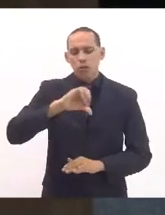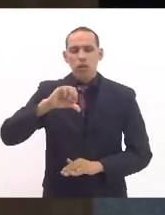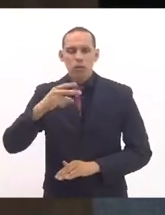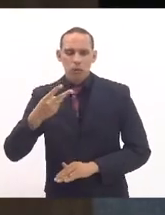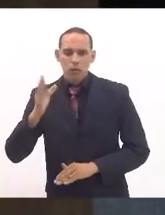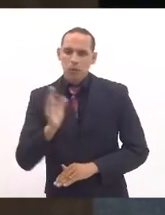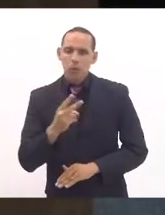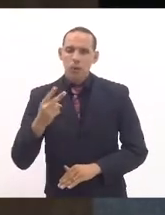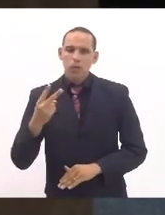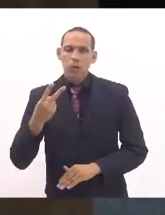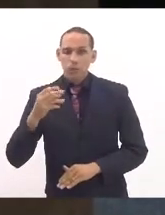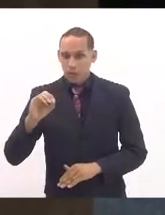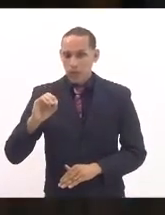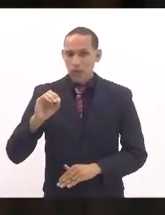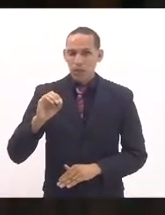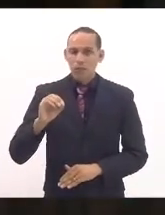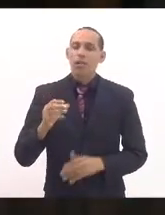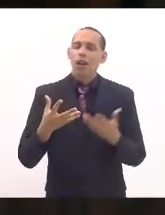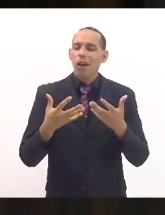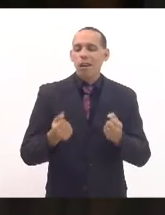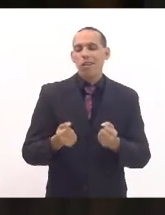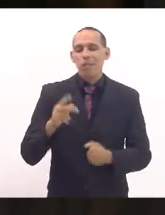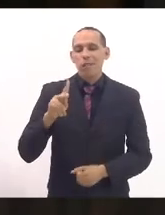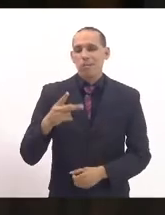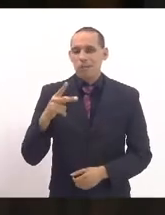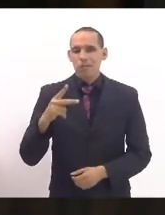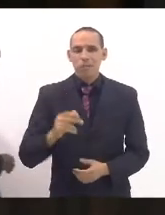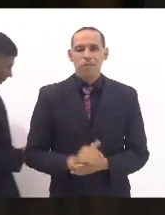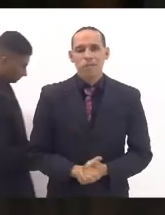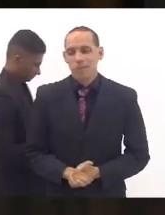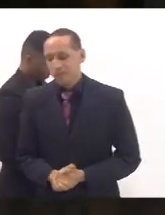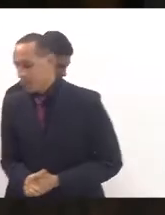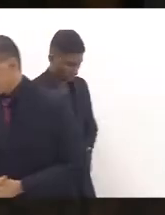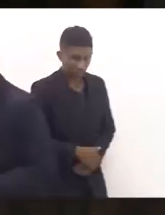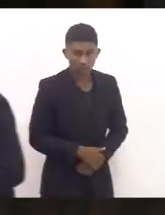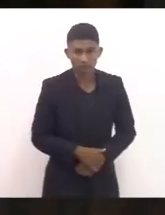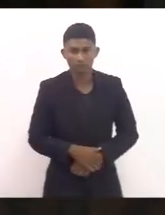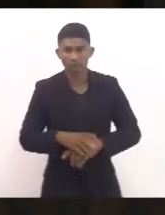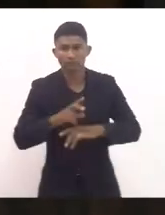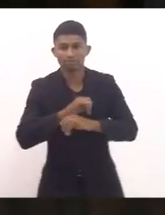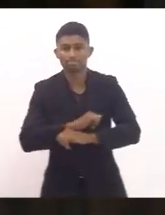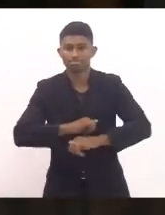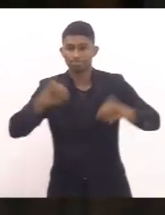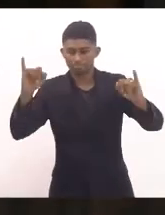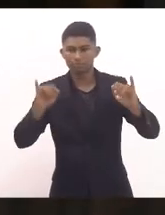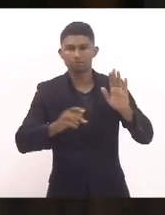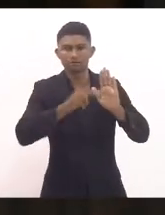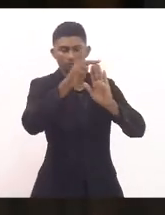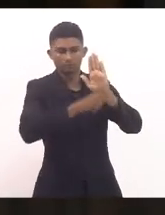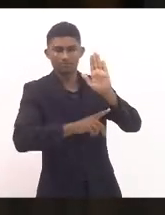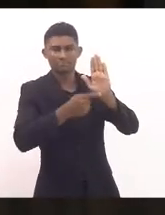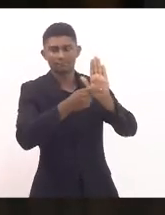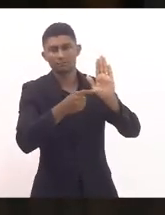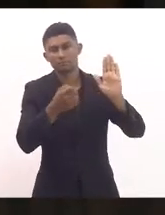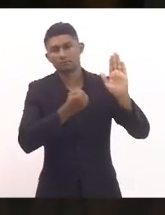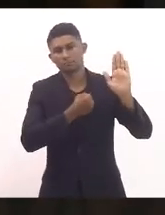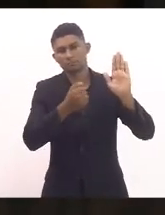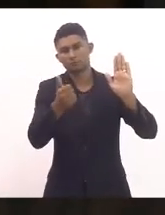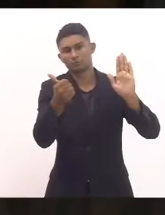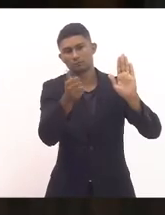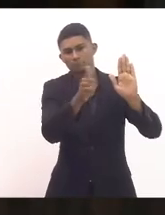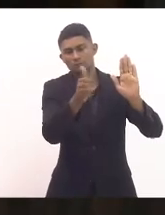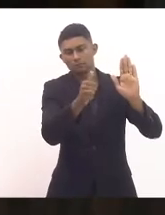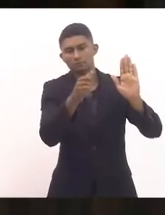2020, por favor? A presidência defere Obrigada. O pedido de Vossa Excelência. Anuncio o projeto de resolução número 1173